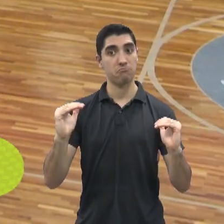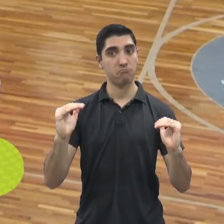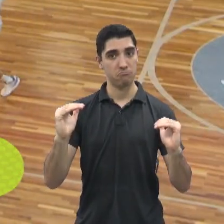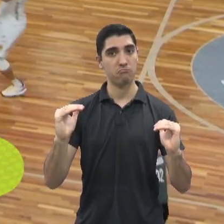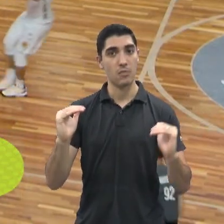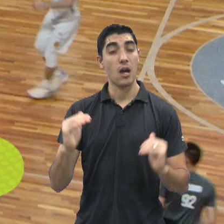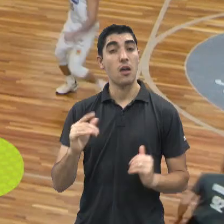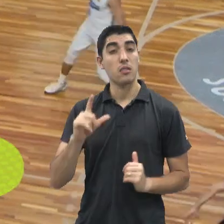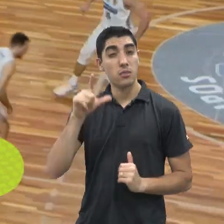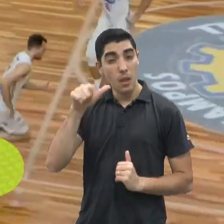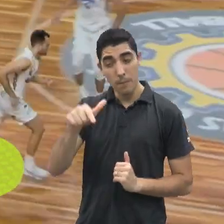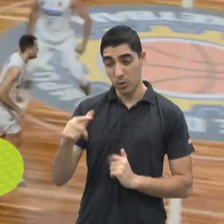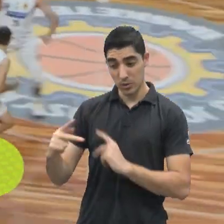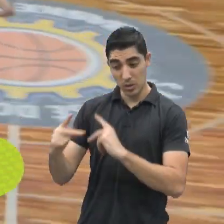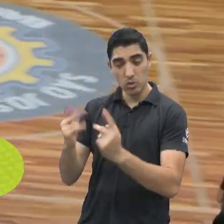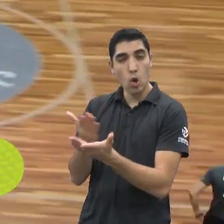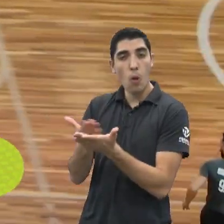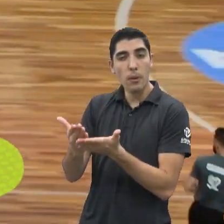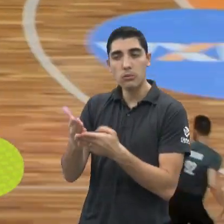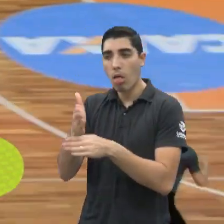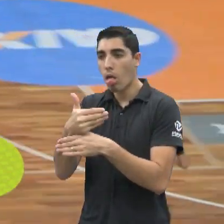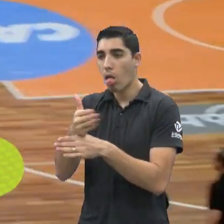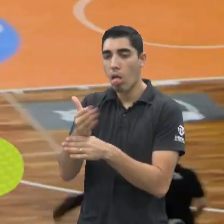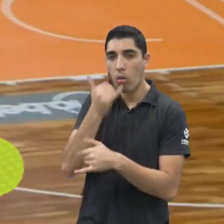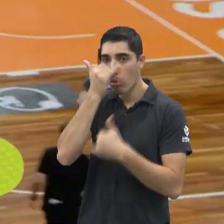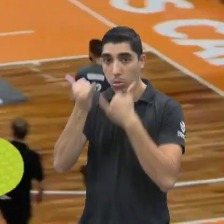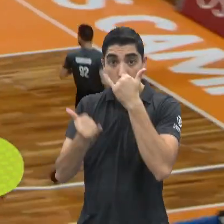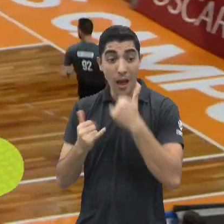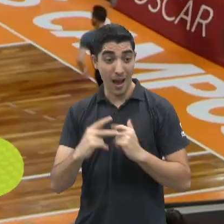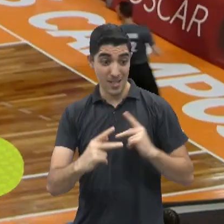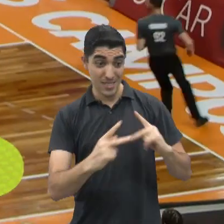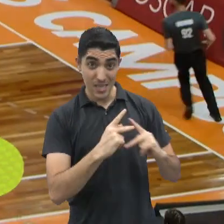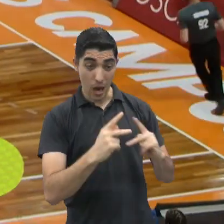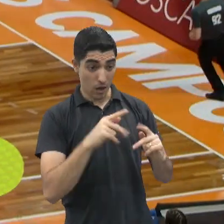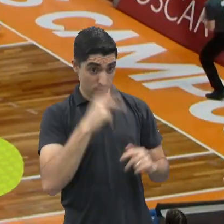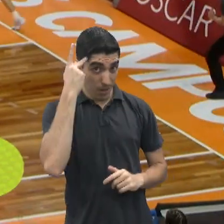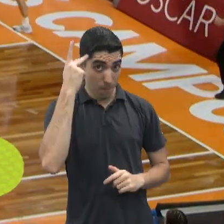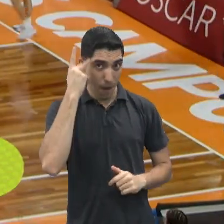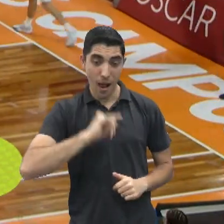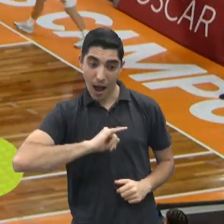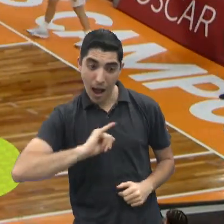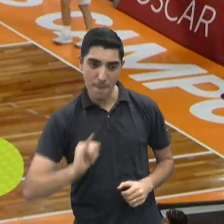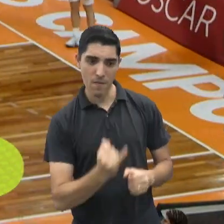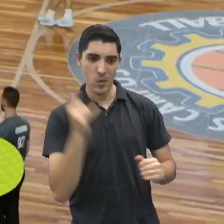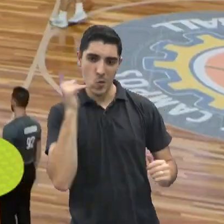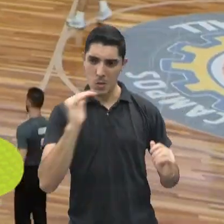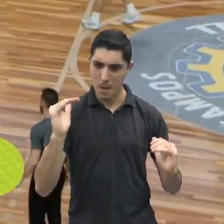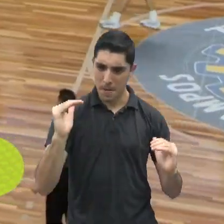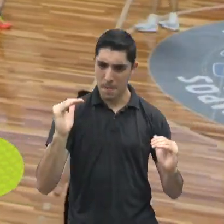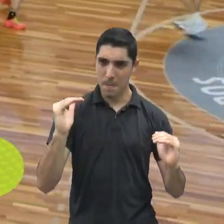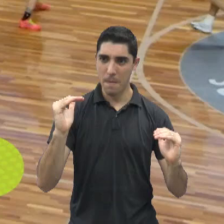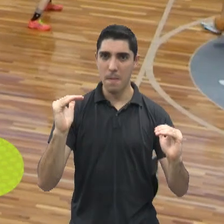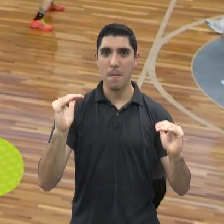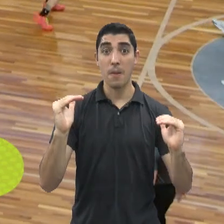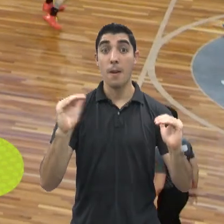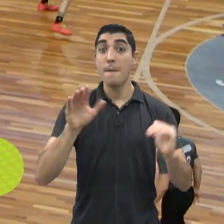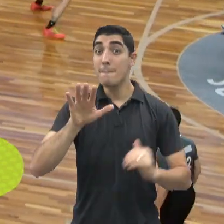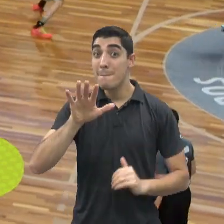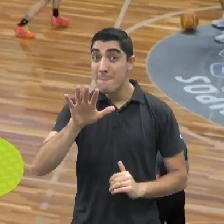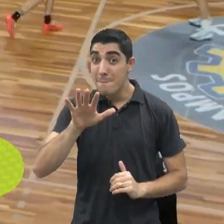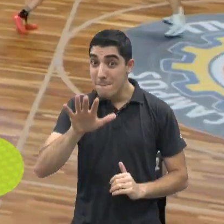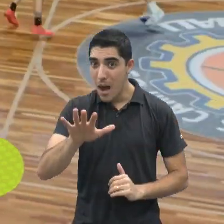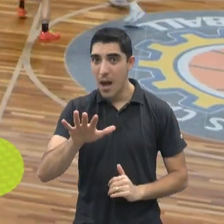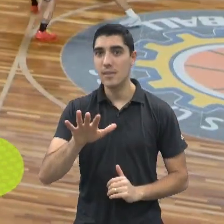desconcentraram e o tricolor aproveitava os contra-ataques para encostar no placar com Bennett. Mas para acalmar